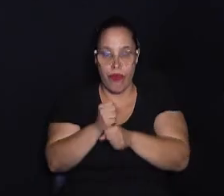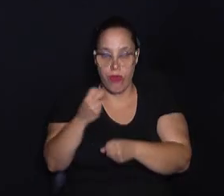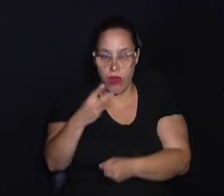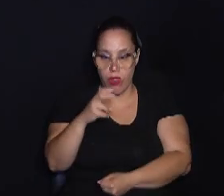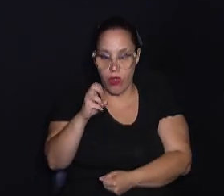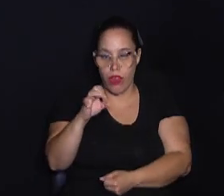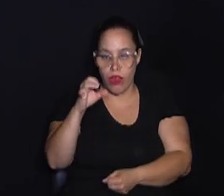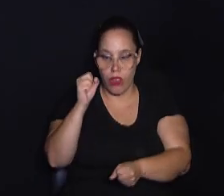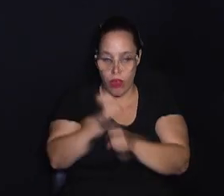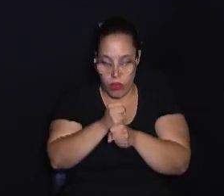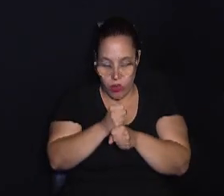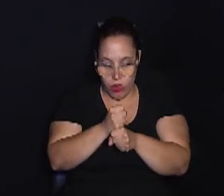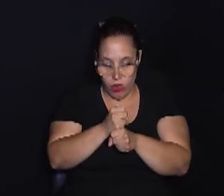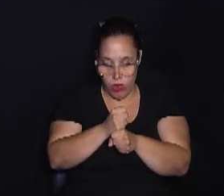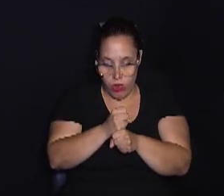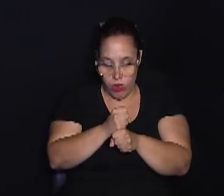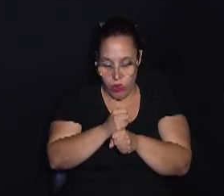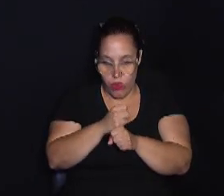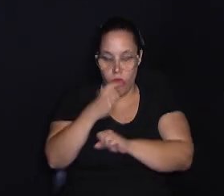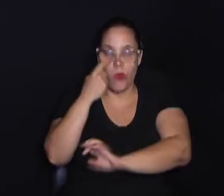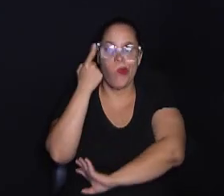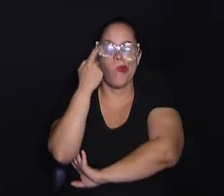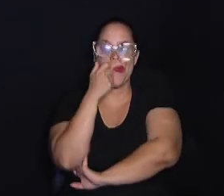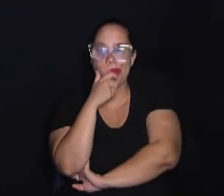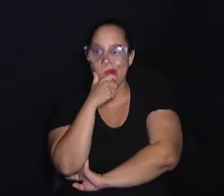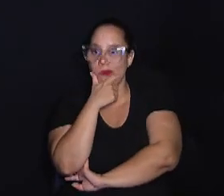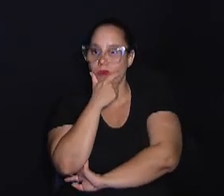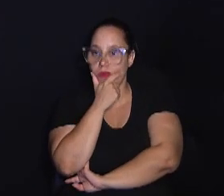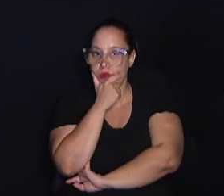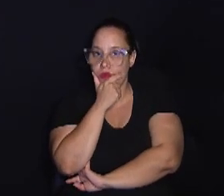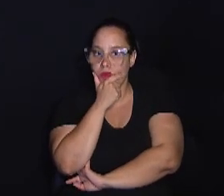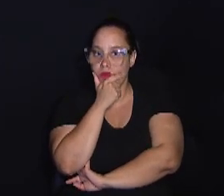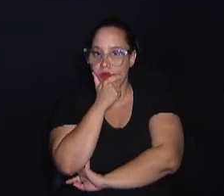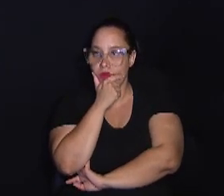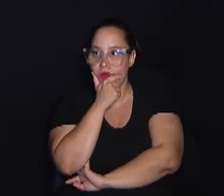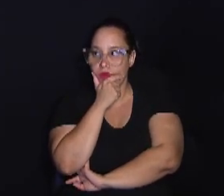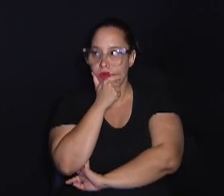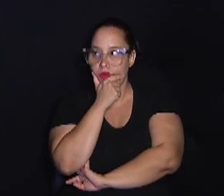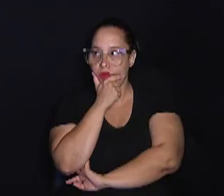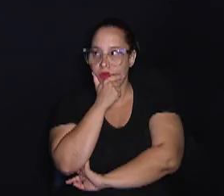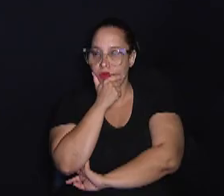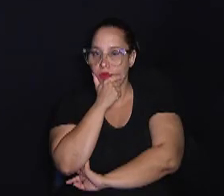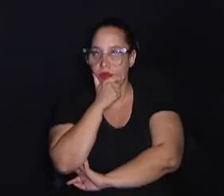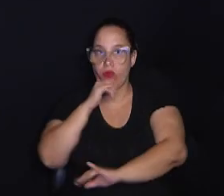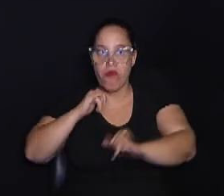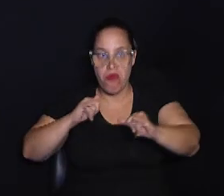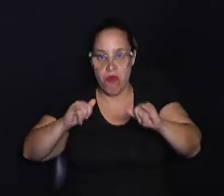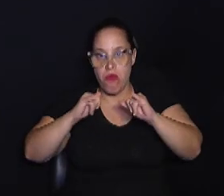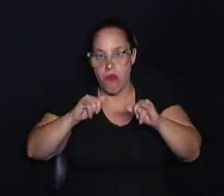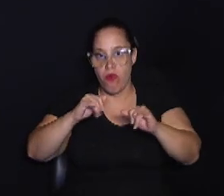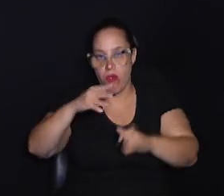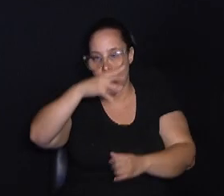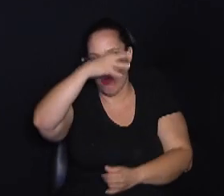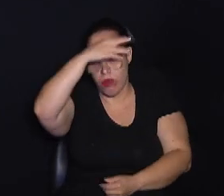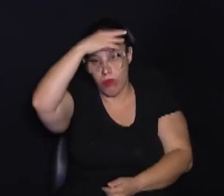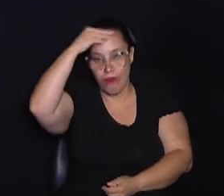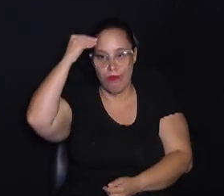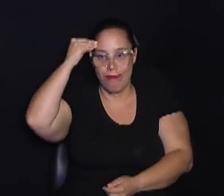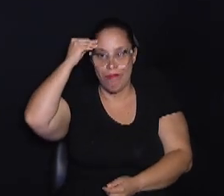anos. E muitas vezes, nas propagandas oficiais, esquecem